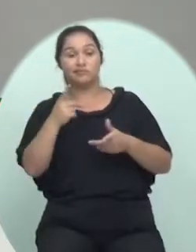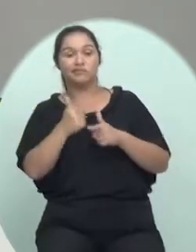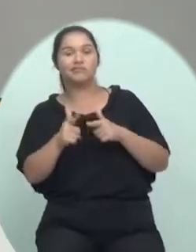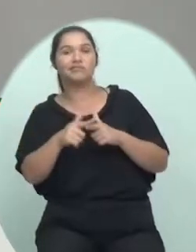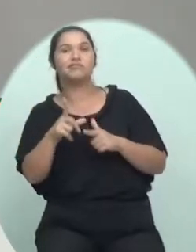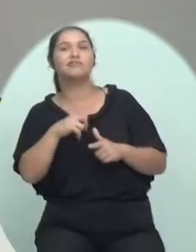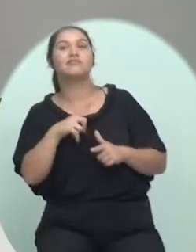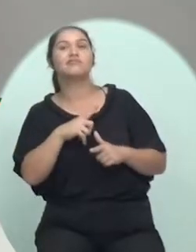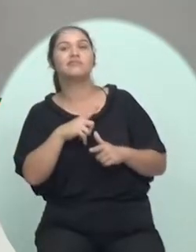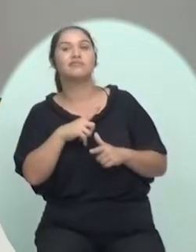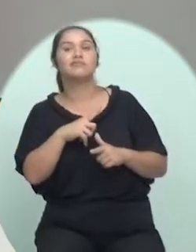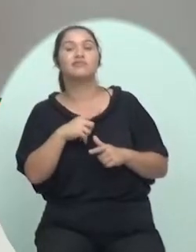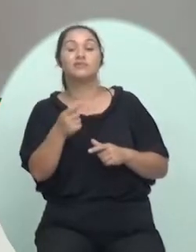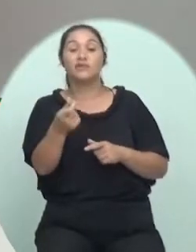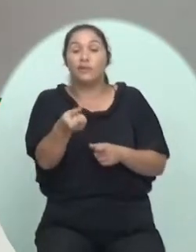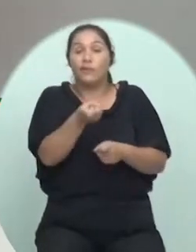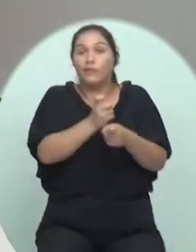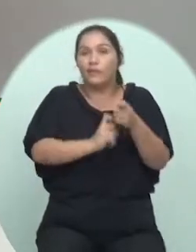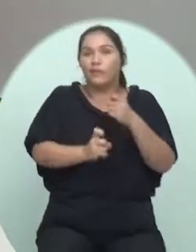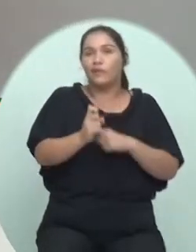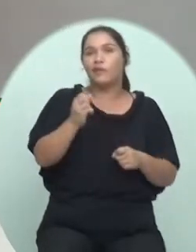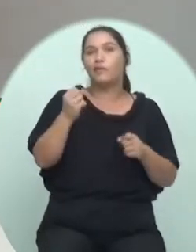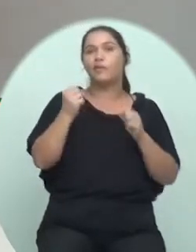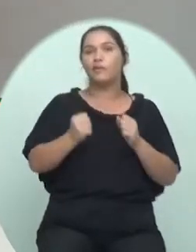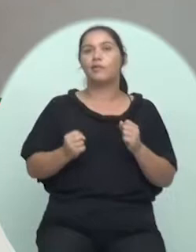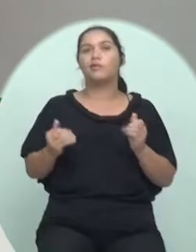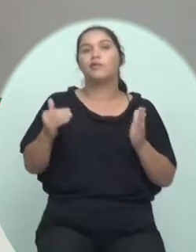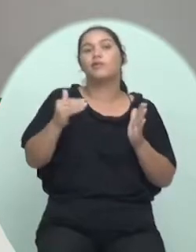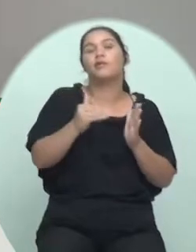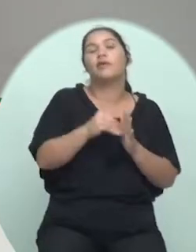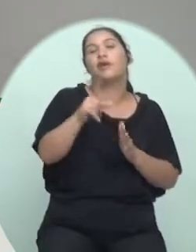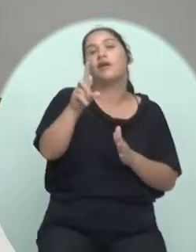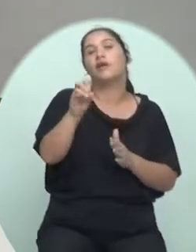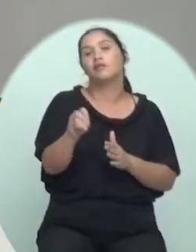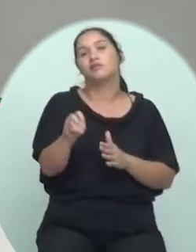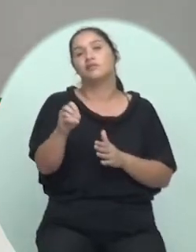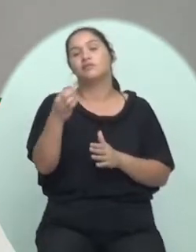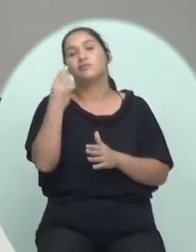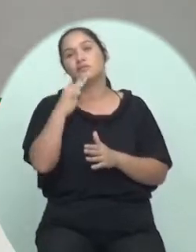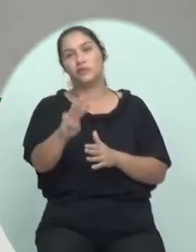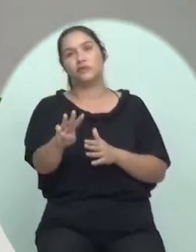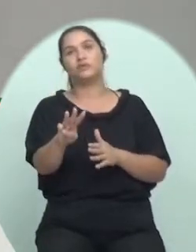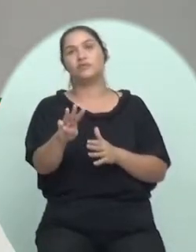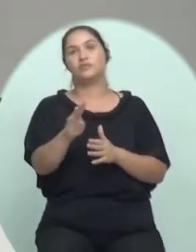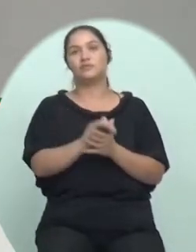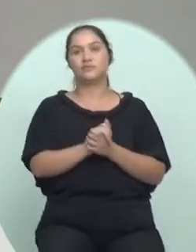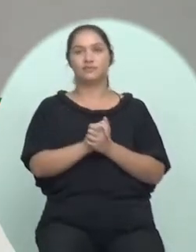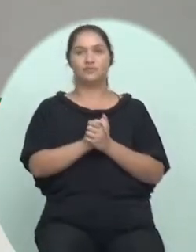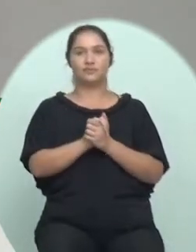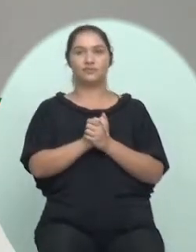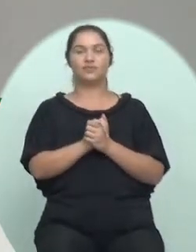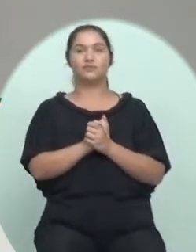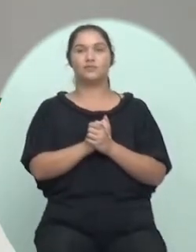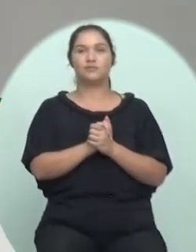economia poderia chegar à casa dos 10 milhões. 10 milhões.